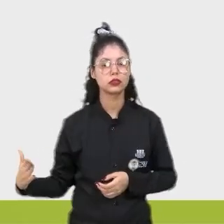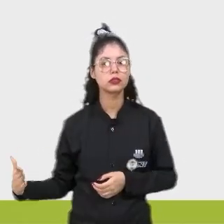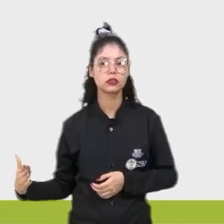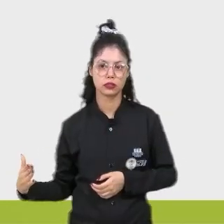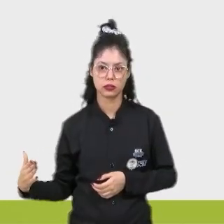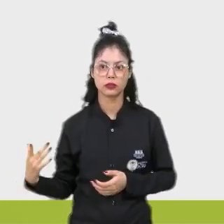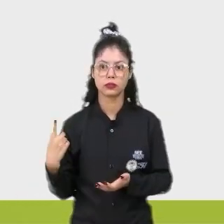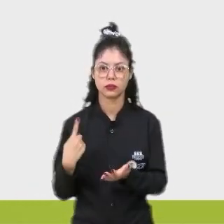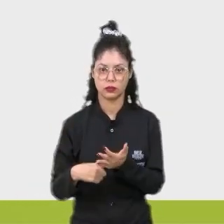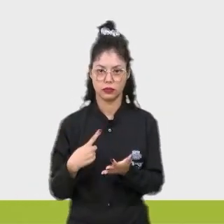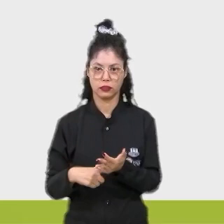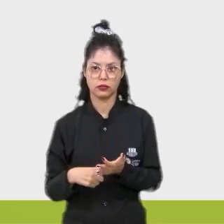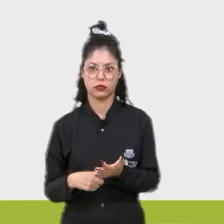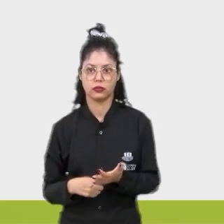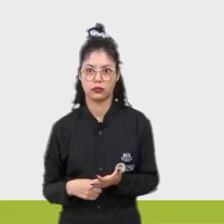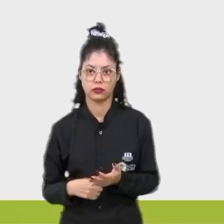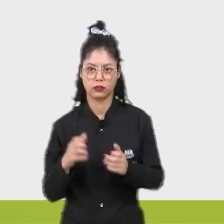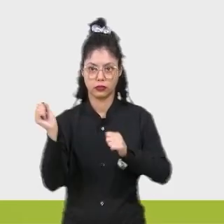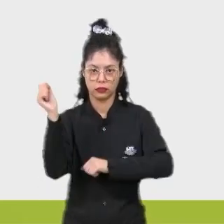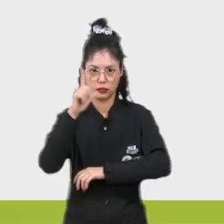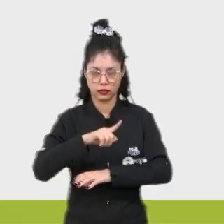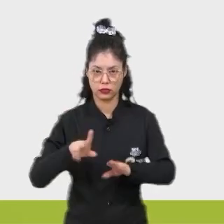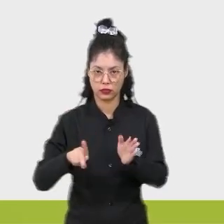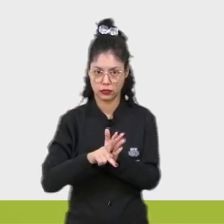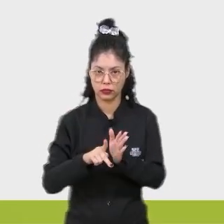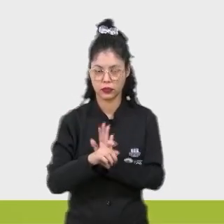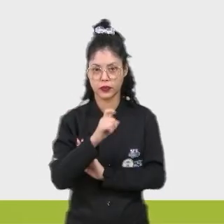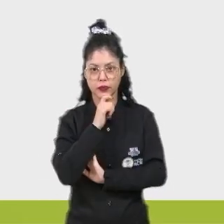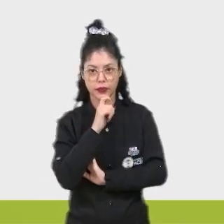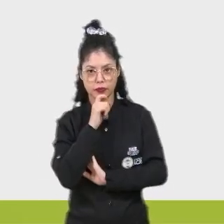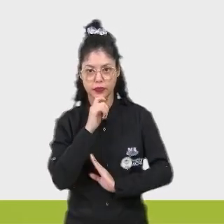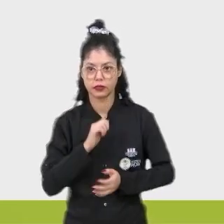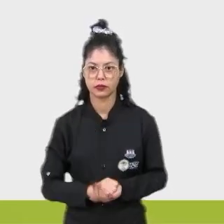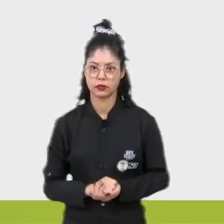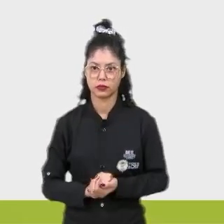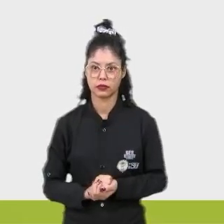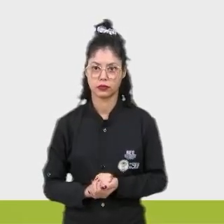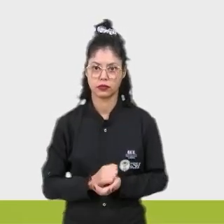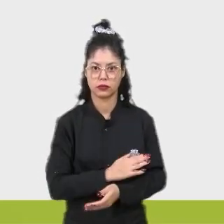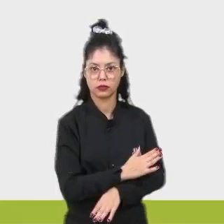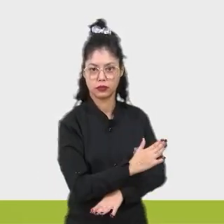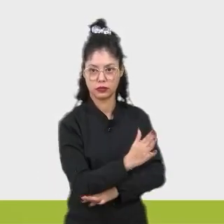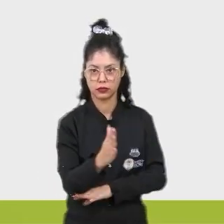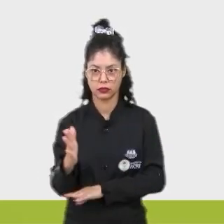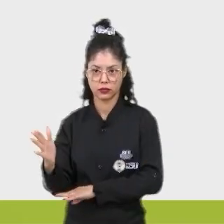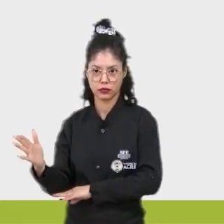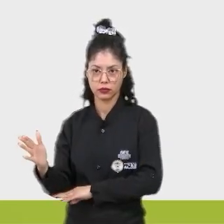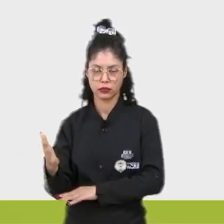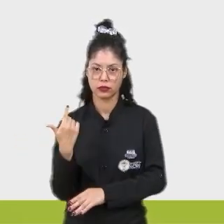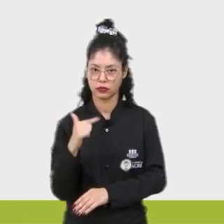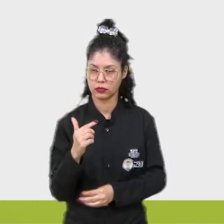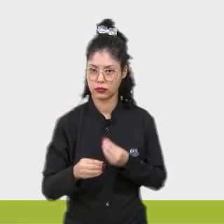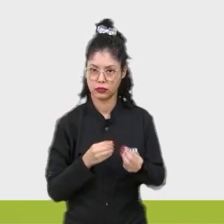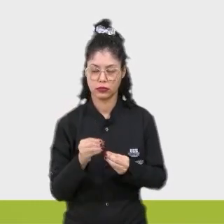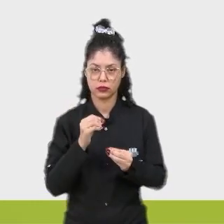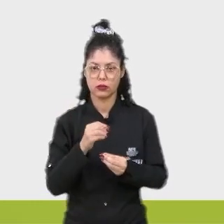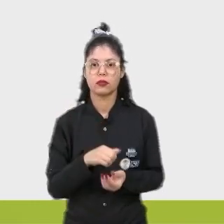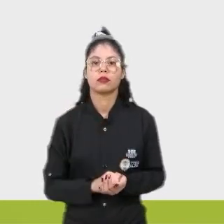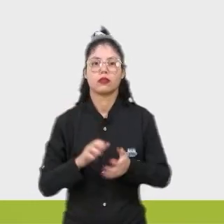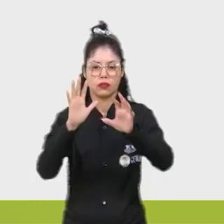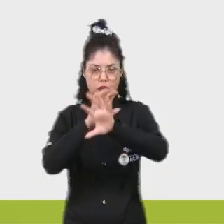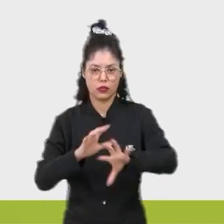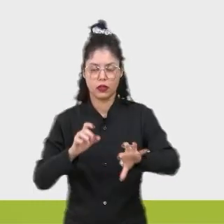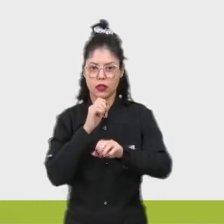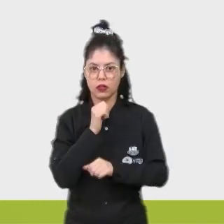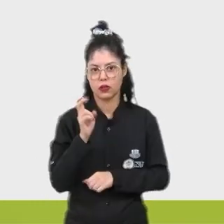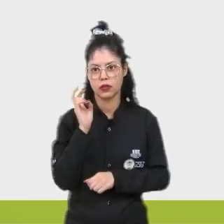as condições são favoráveis, a luz refletida pela água fria pode ser desviada por uma camada incomum de ar quente acima,